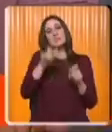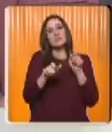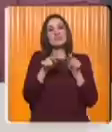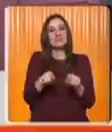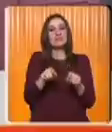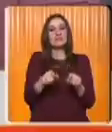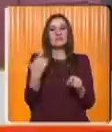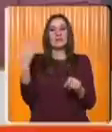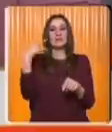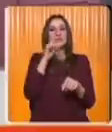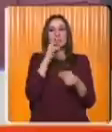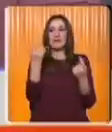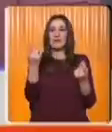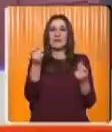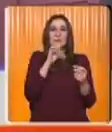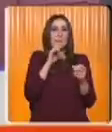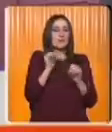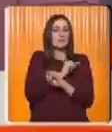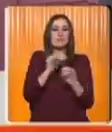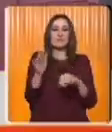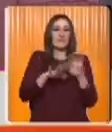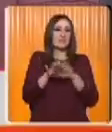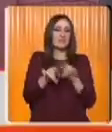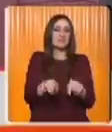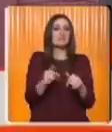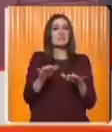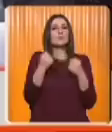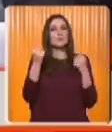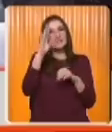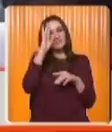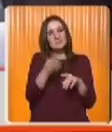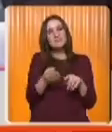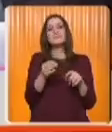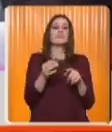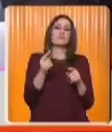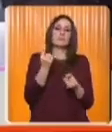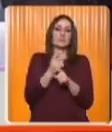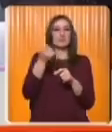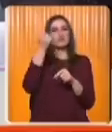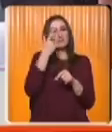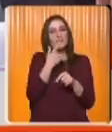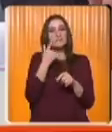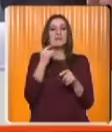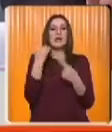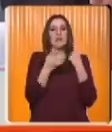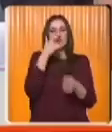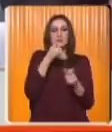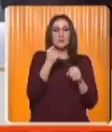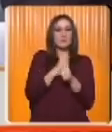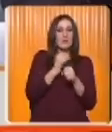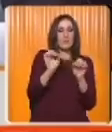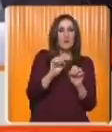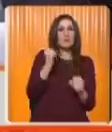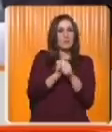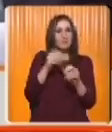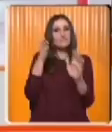pessoas não tinham hipótese nenhuma de conseguir fazer isto. Consegue saber depois, através do retorno das histórias, algumas destas pessoas não tinham trabalho e